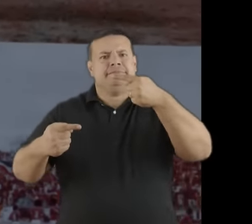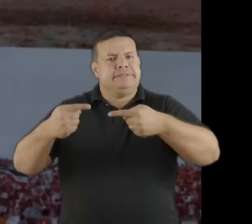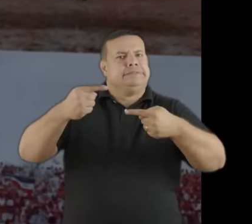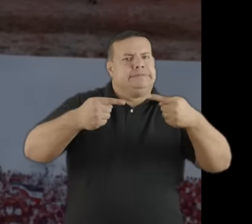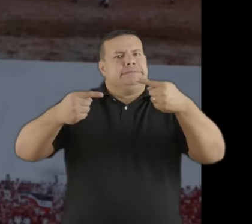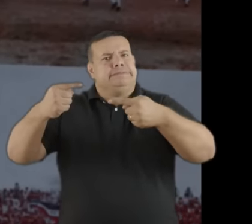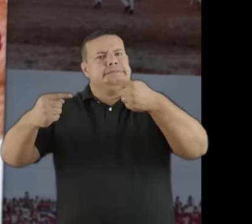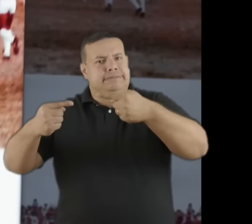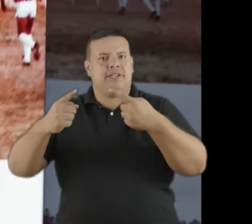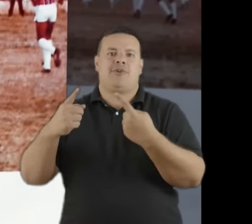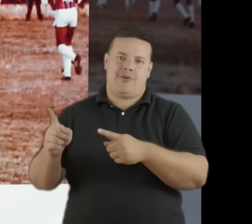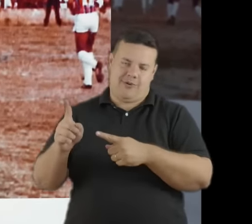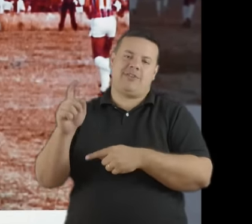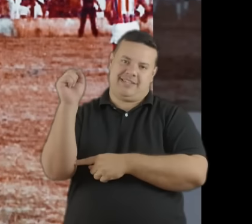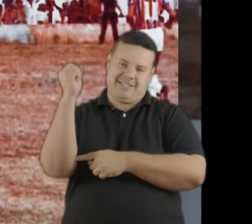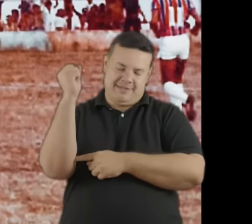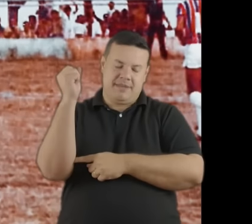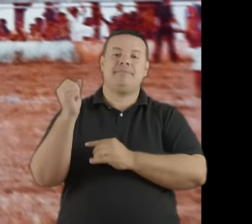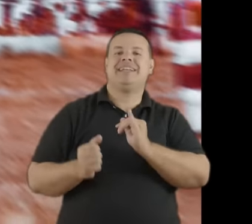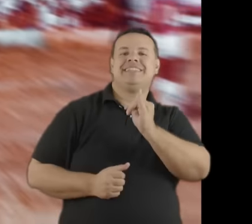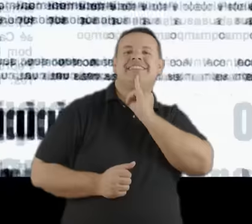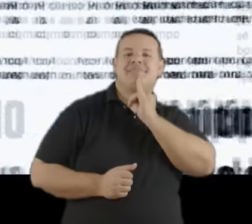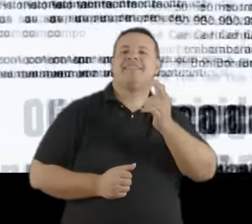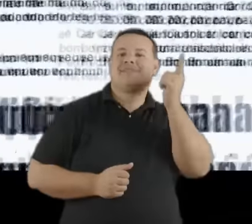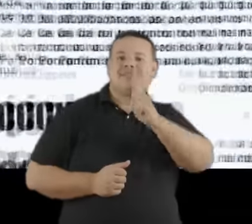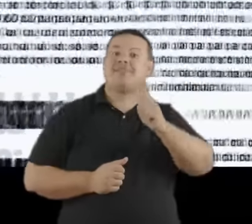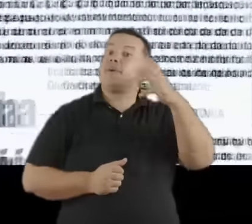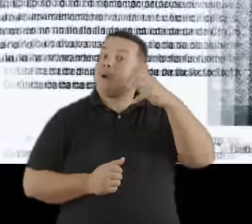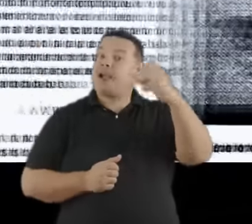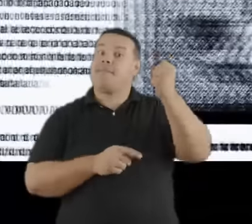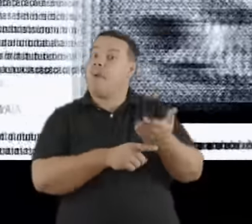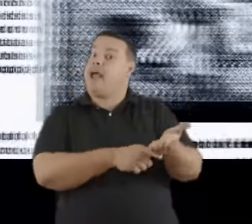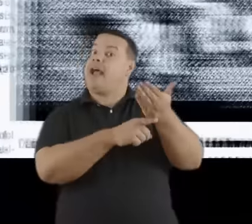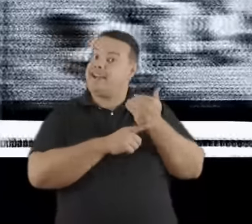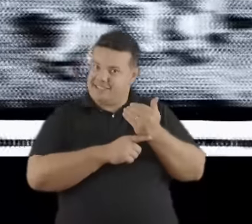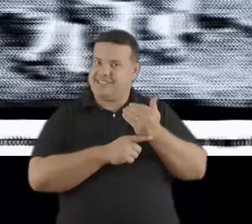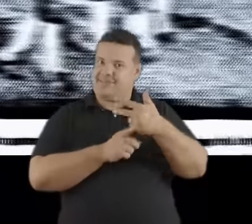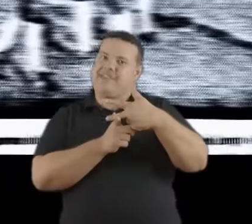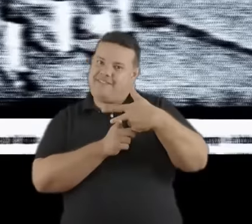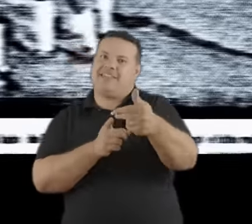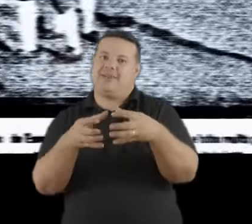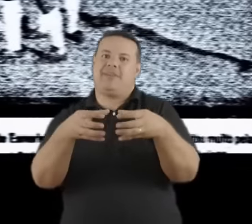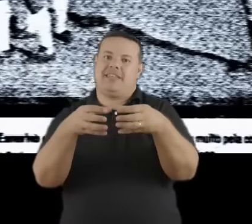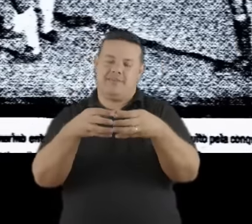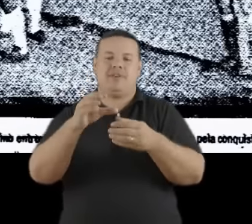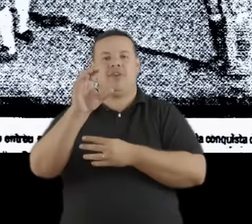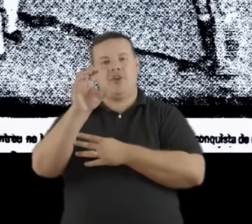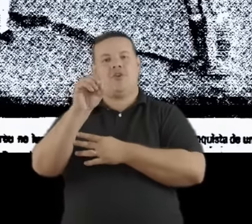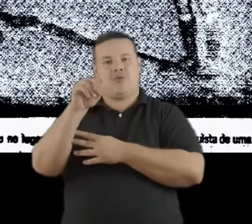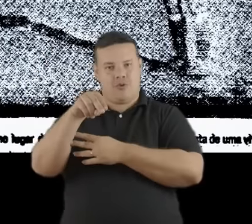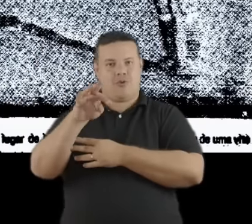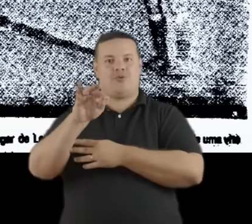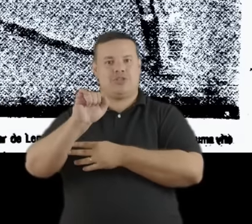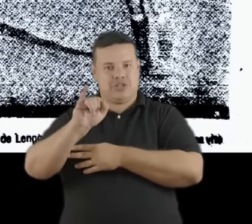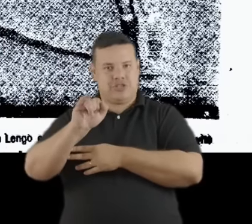o Itabaiana foi campeão antecipadamente, no estádio Presidente Médici, após uma vitória contra o Cotinguiba. Mais uma